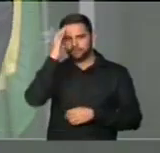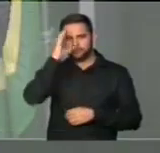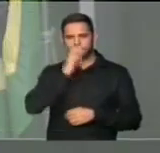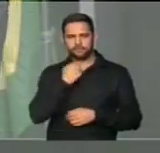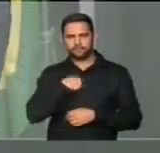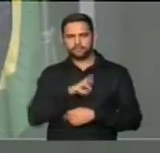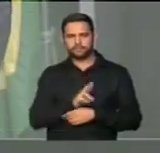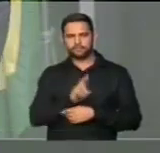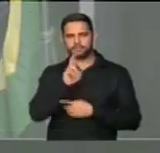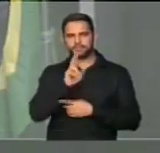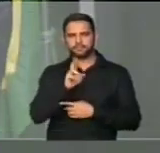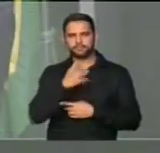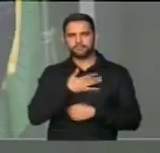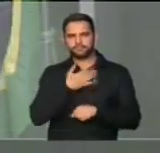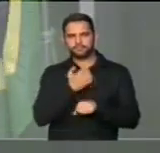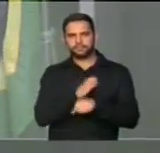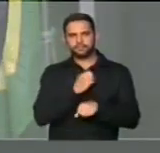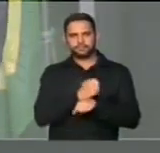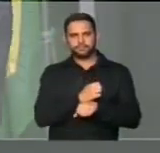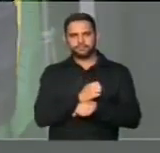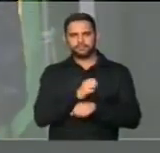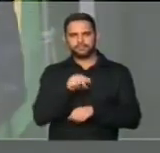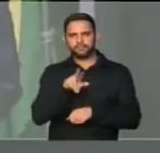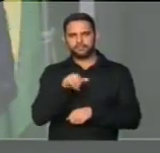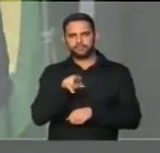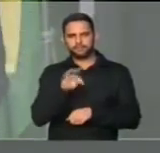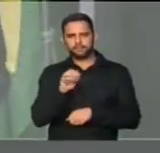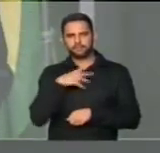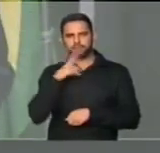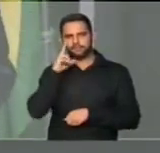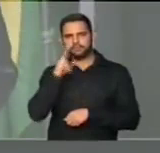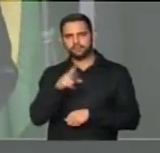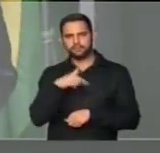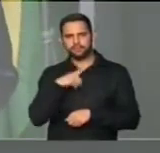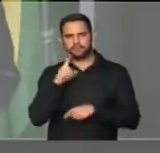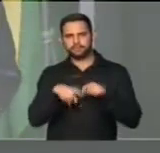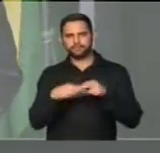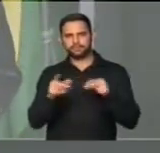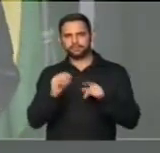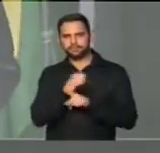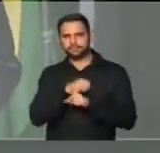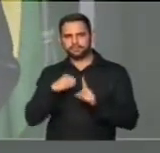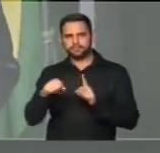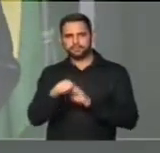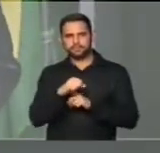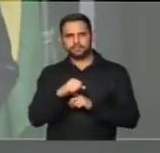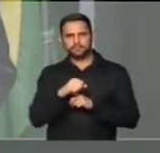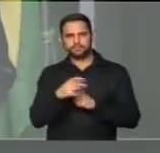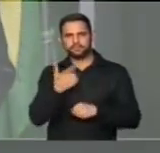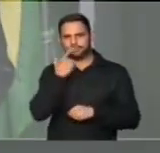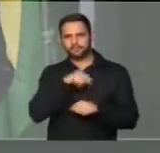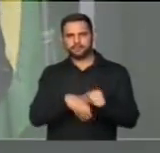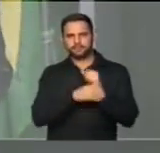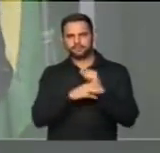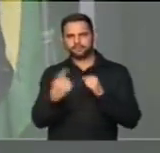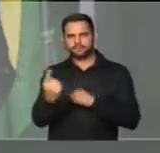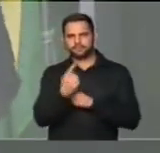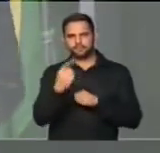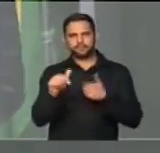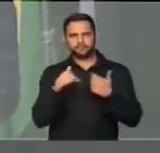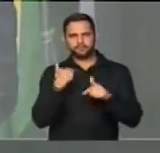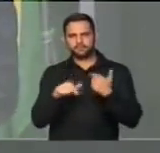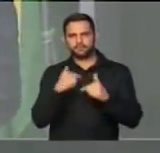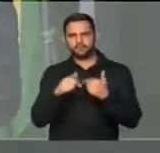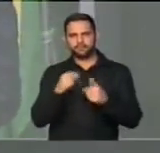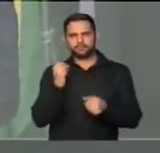de representante do meu estado do Rio Grande do Norte, de ver que os benefícios sociais, as garantias individuais do